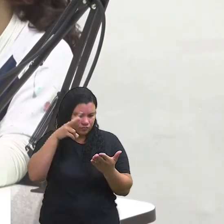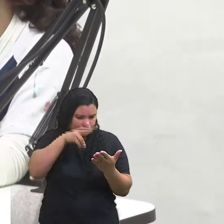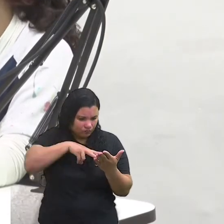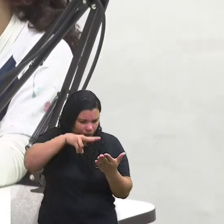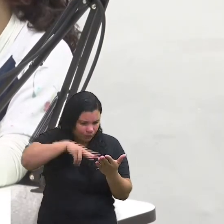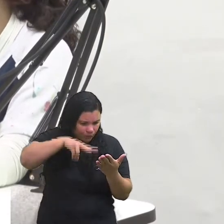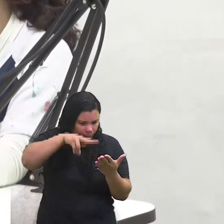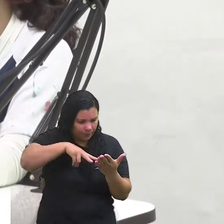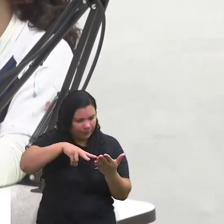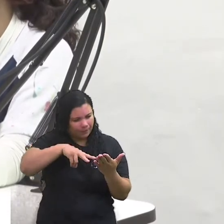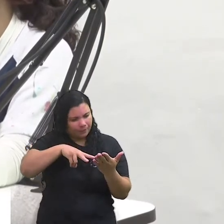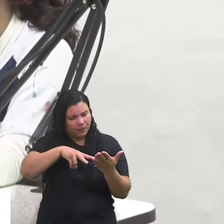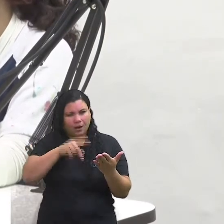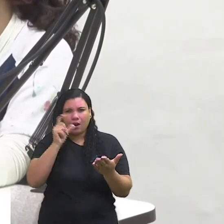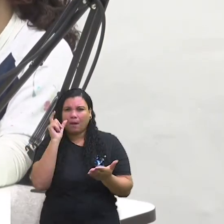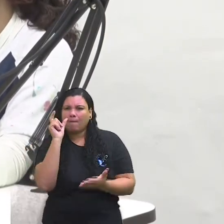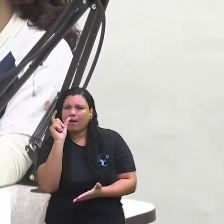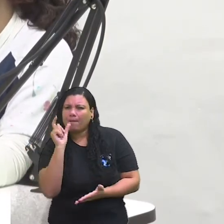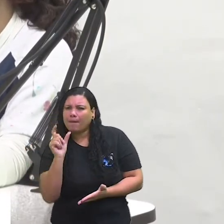você percebe que, assim,